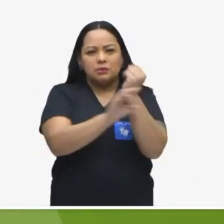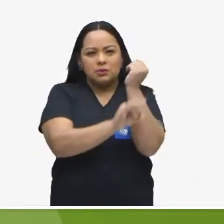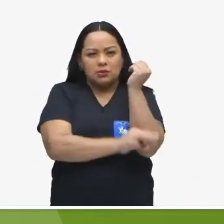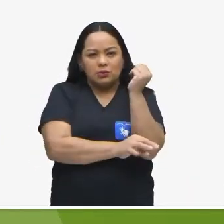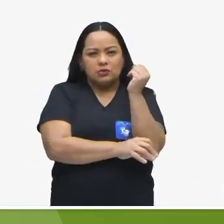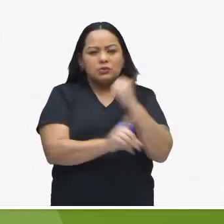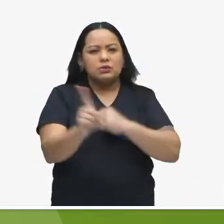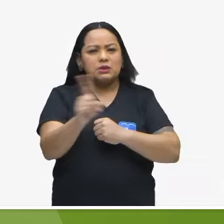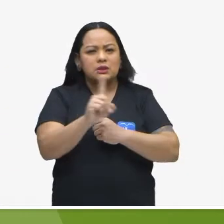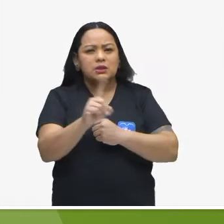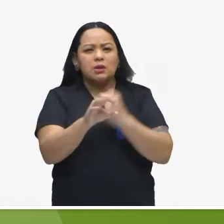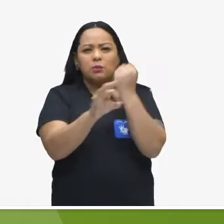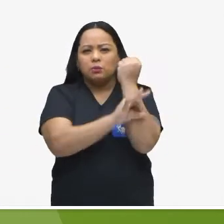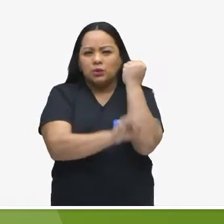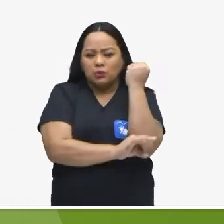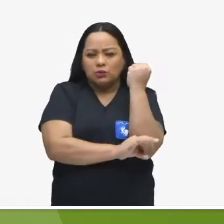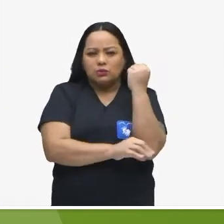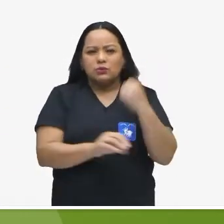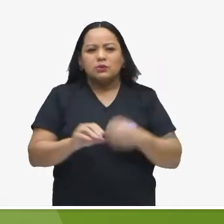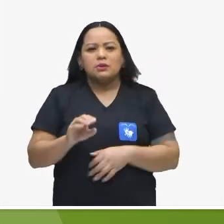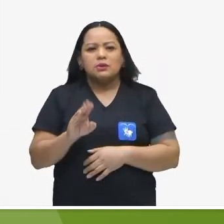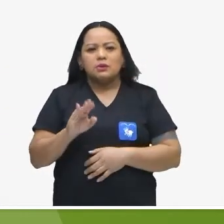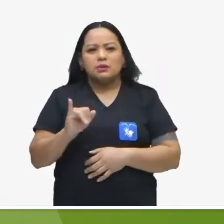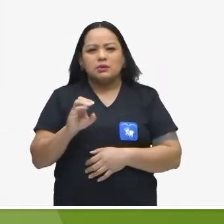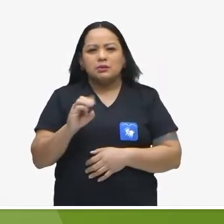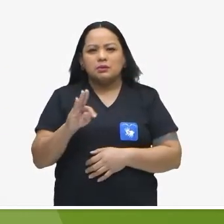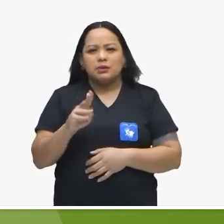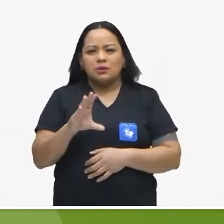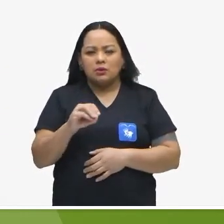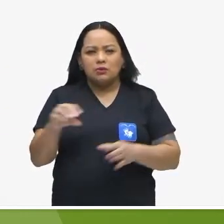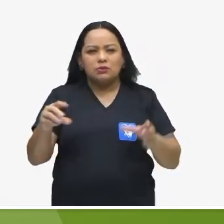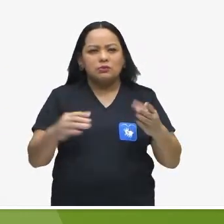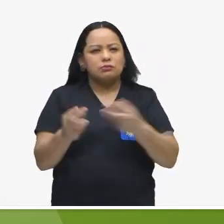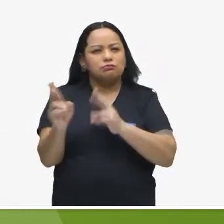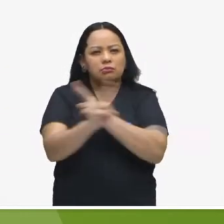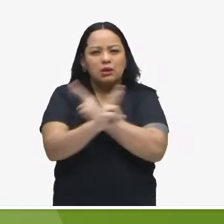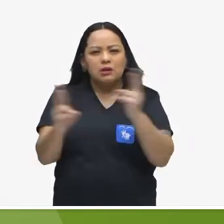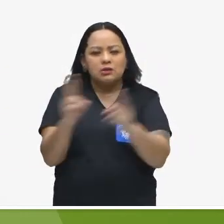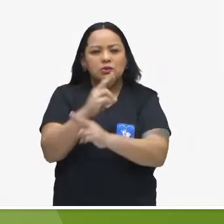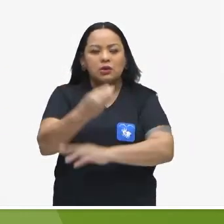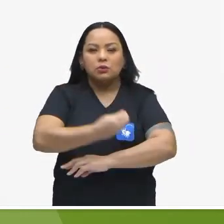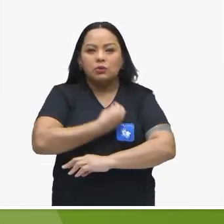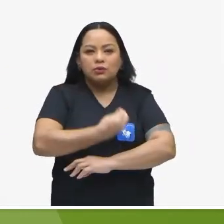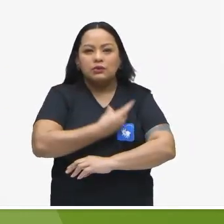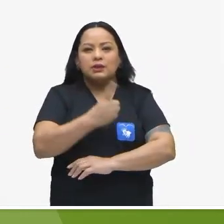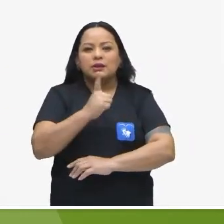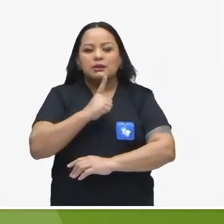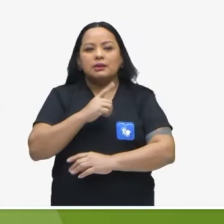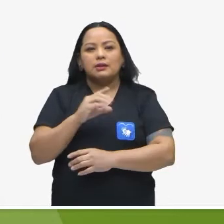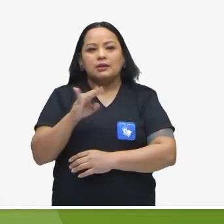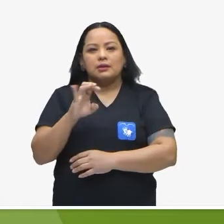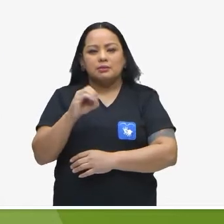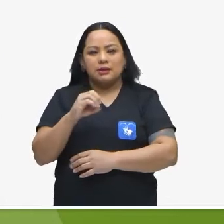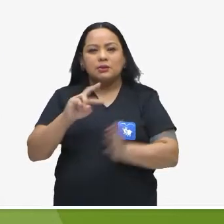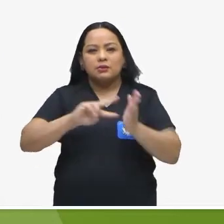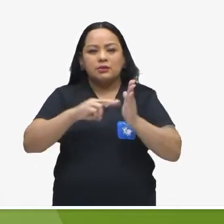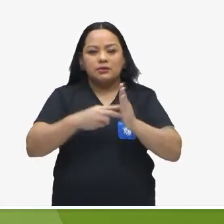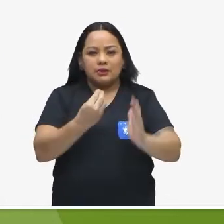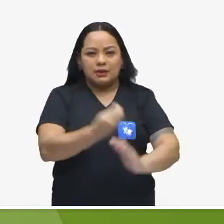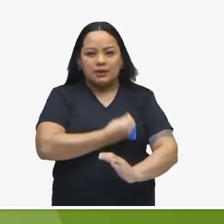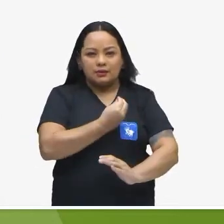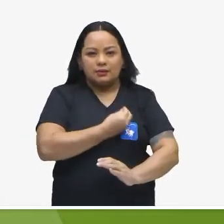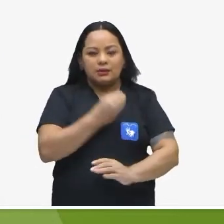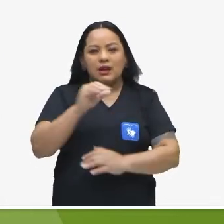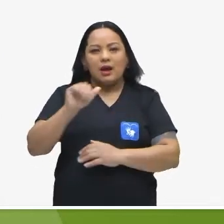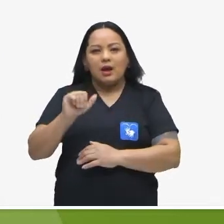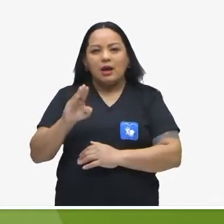abióticos. Fatores bióticos são fatores relacionados com o que tem vida. Bio é vida. E fatores